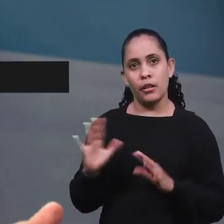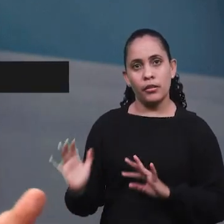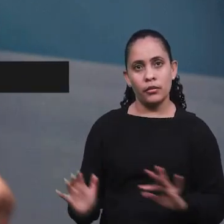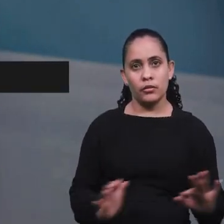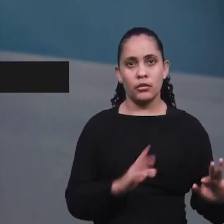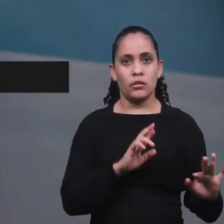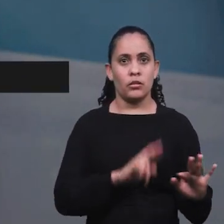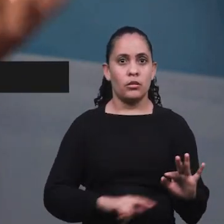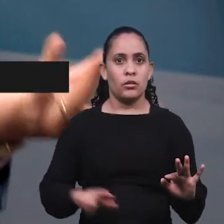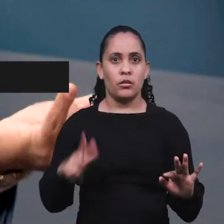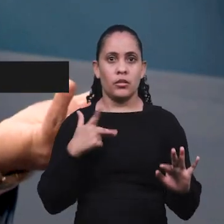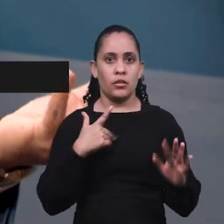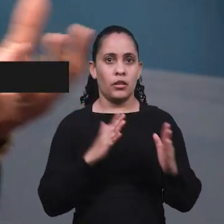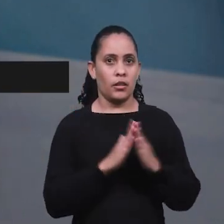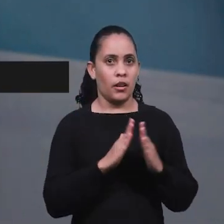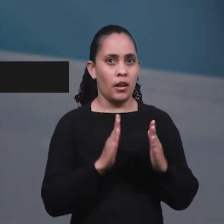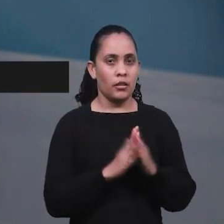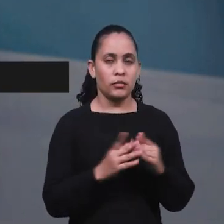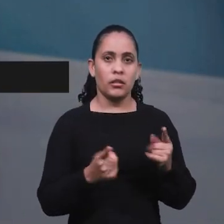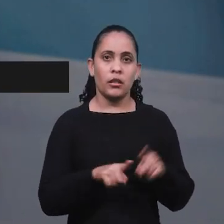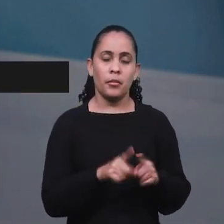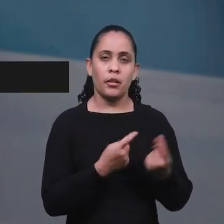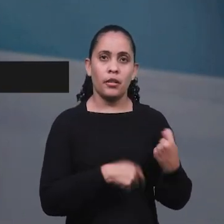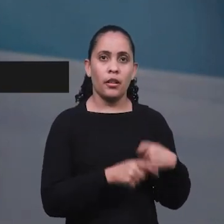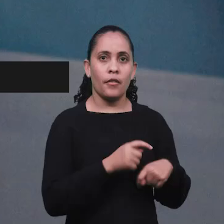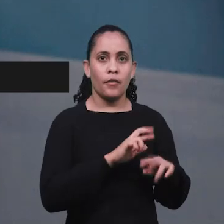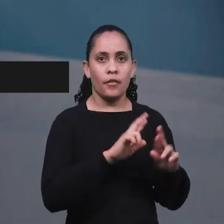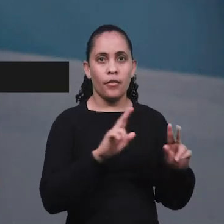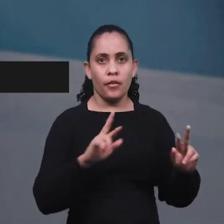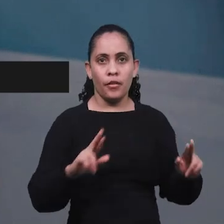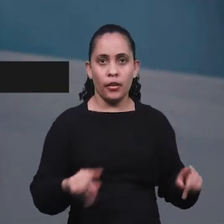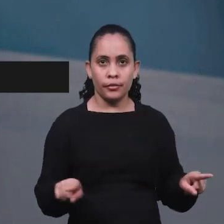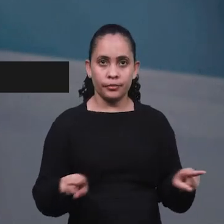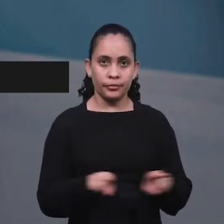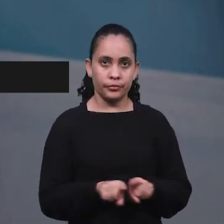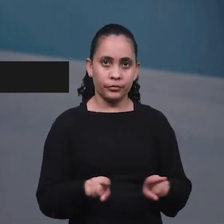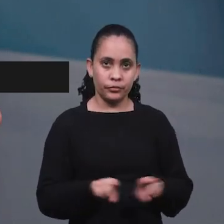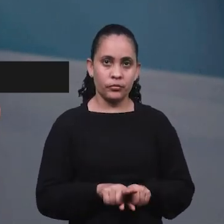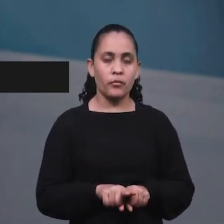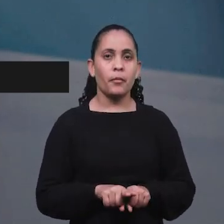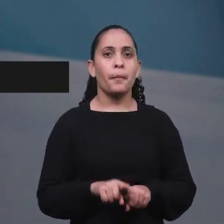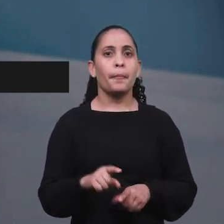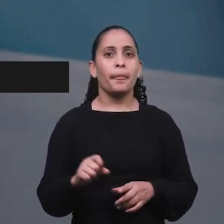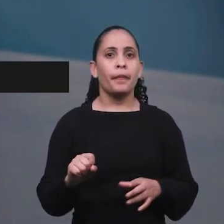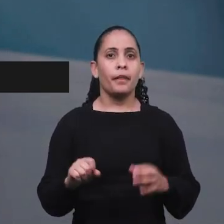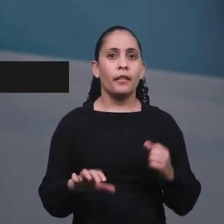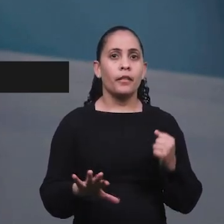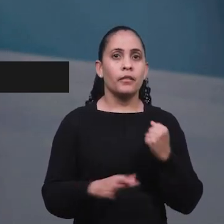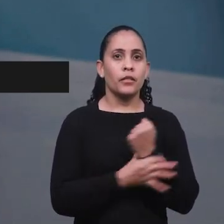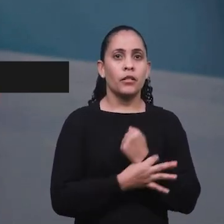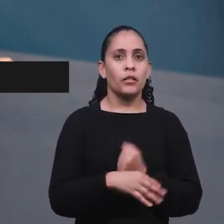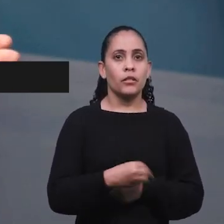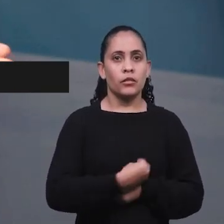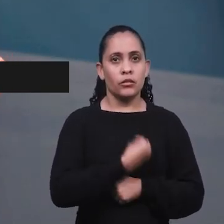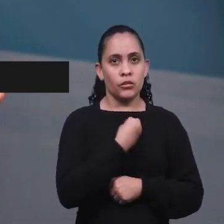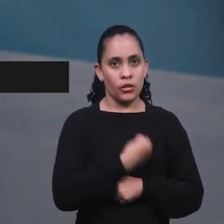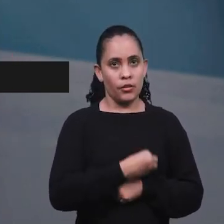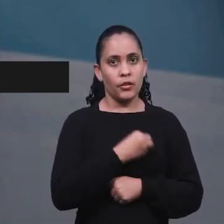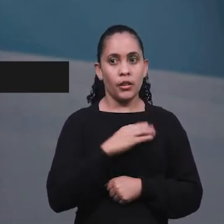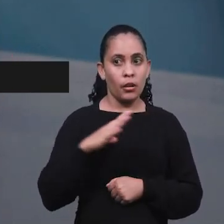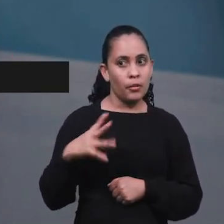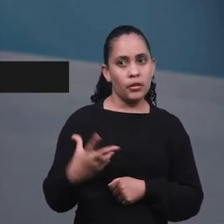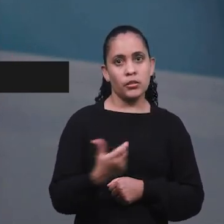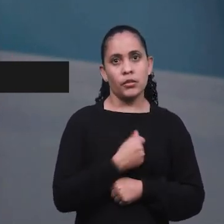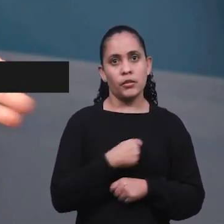bens. E não é só imóveis, aplicações financeiras também. Então o imposto, o seguro de vida, ele vem justamente como uma válvula